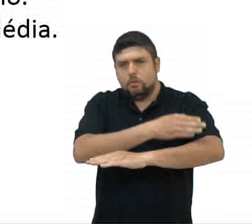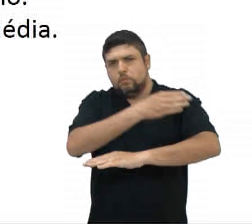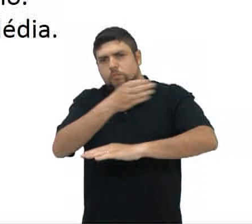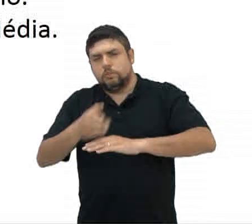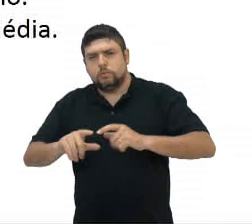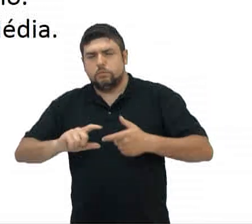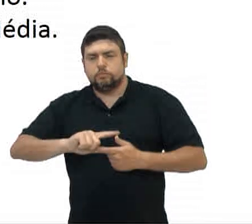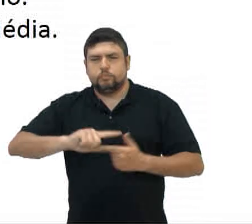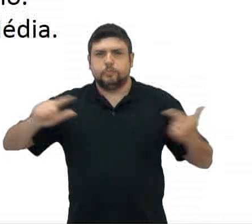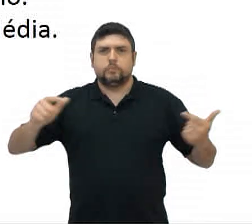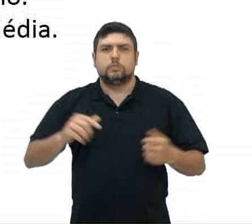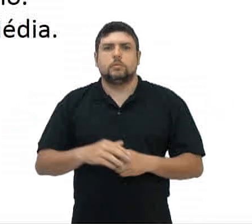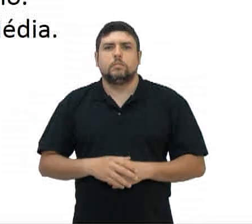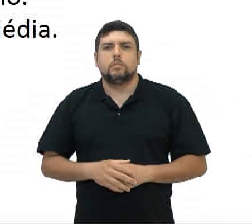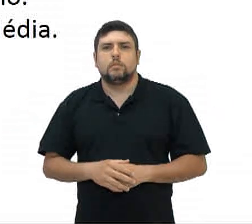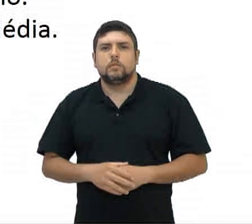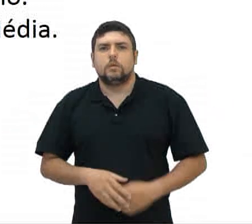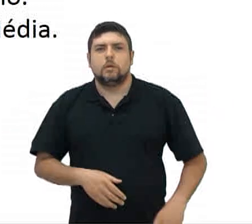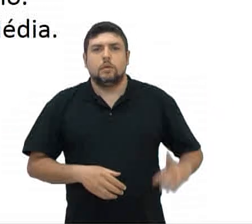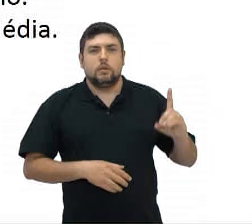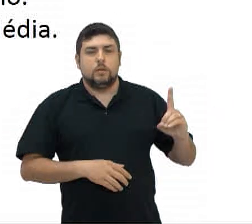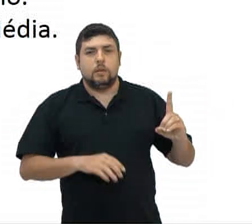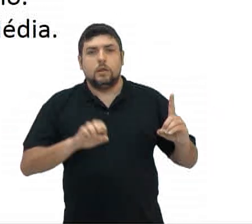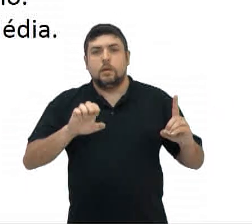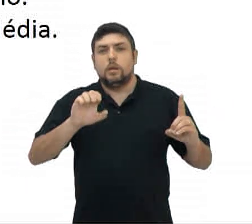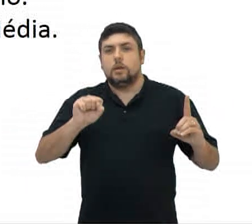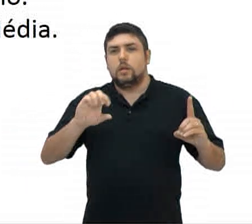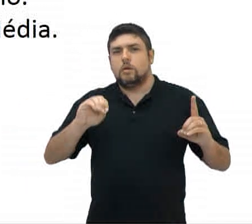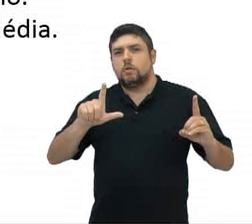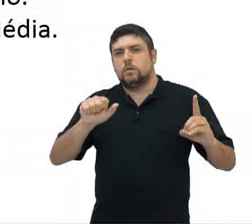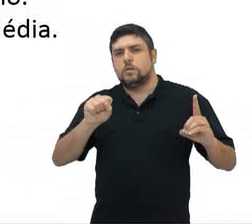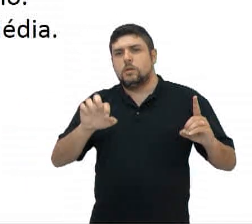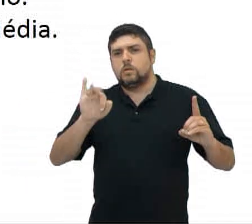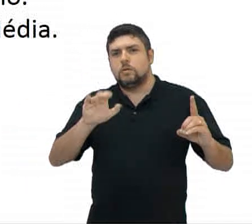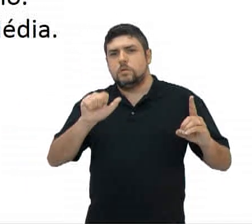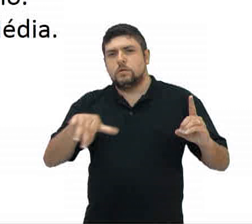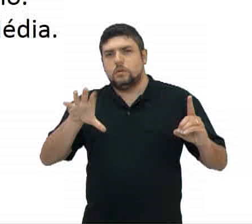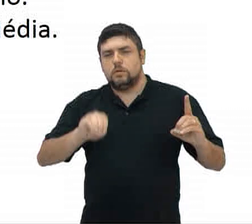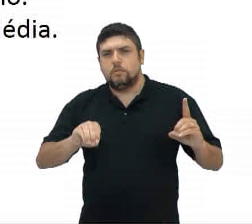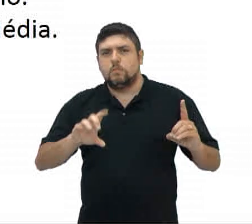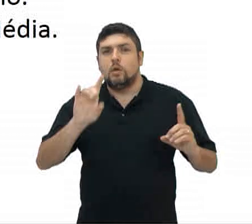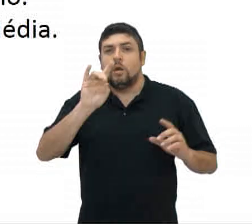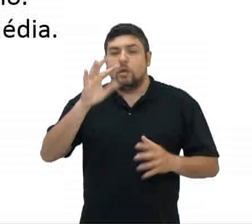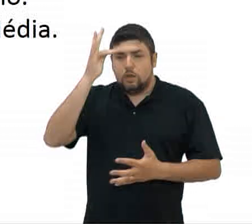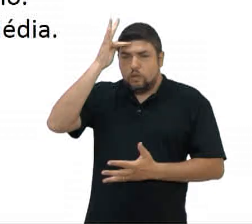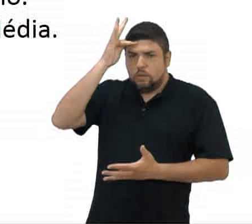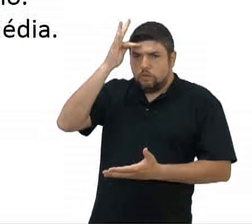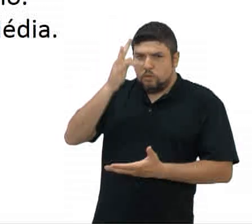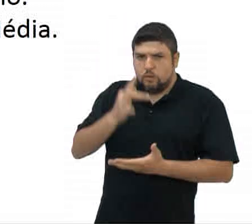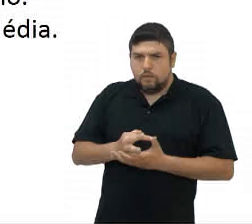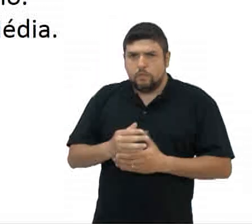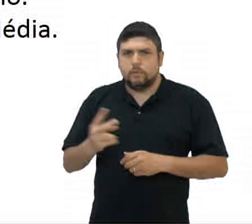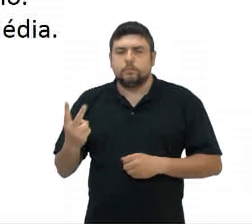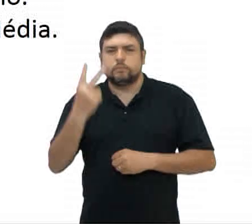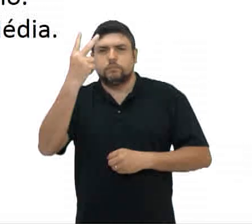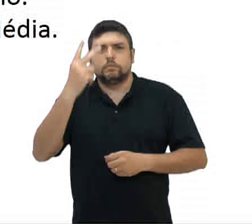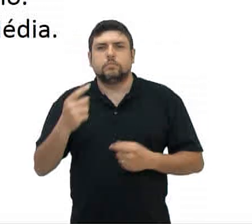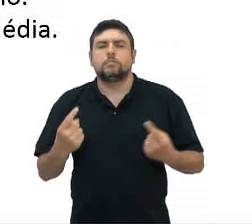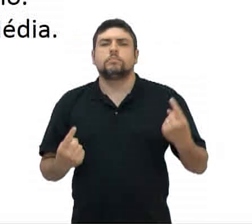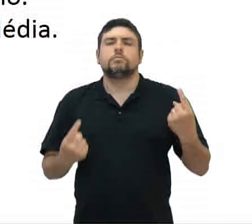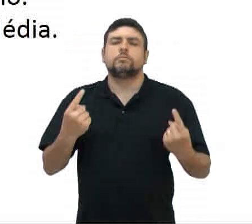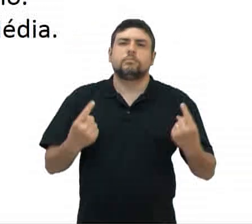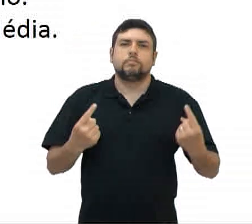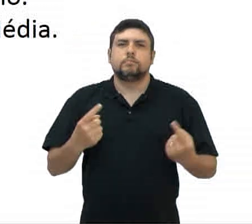D. Escolasticismo, dado que admitia a fé como única forma de conhecimento. Resposta